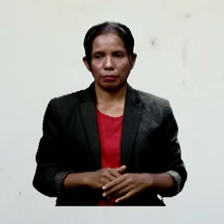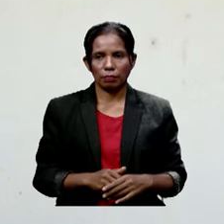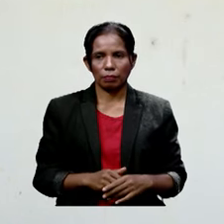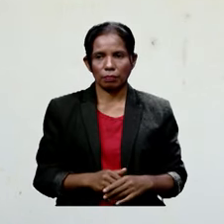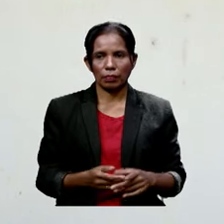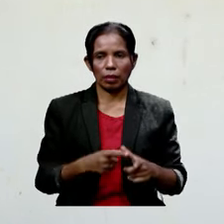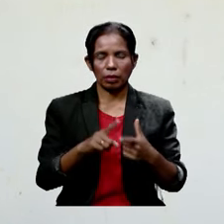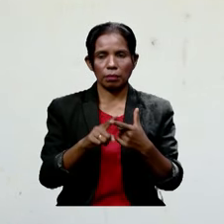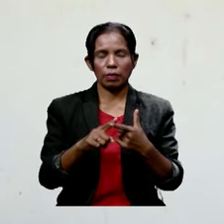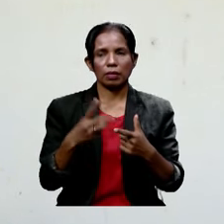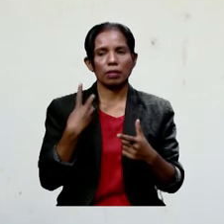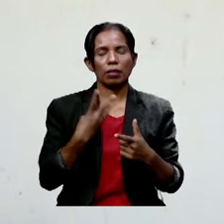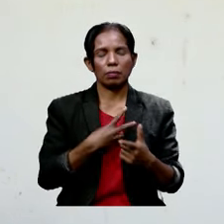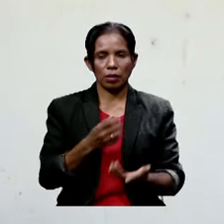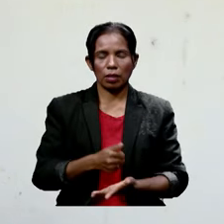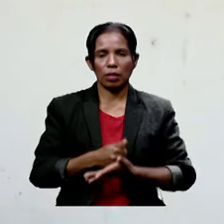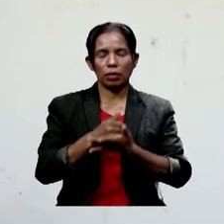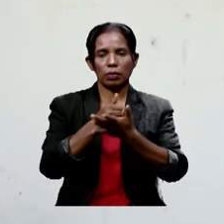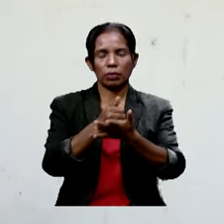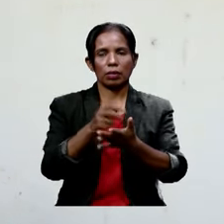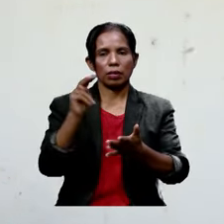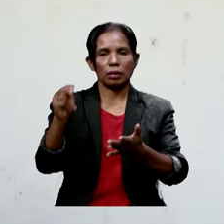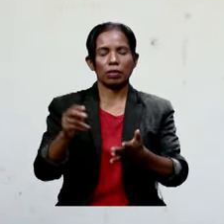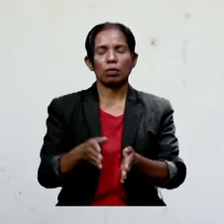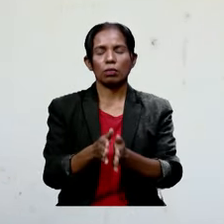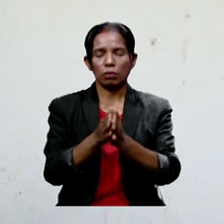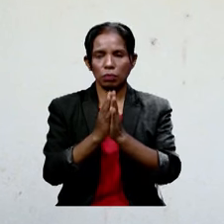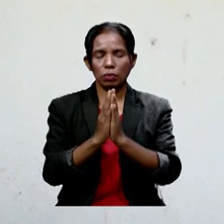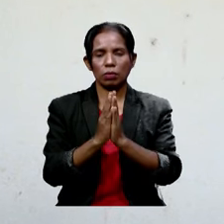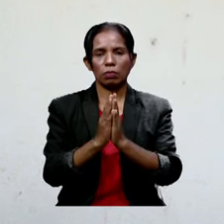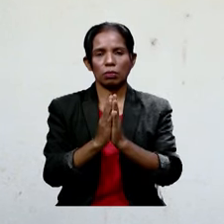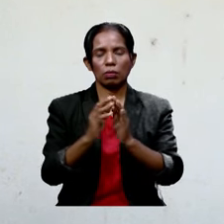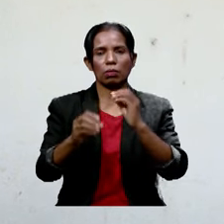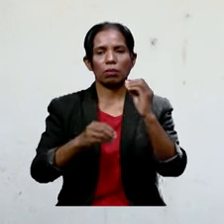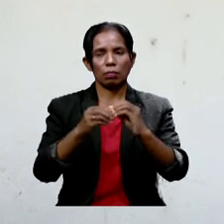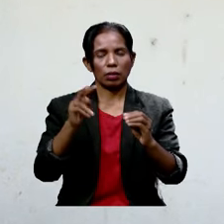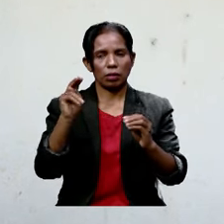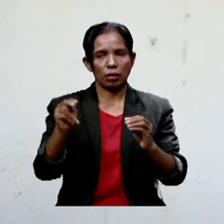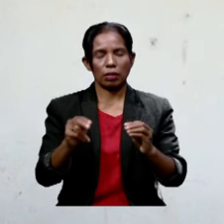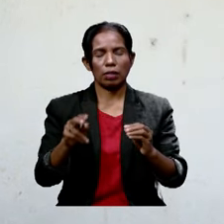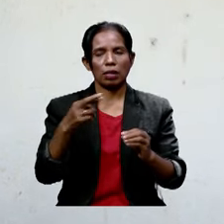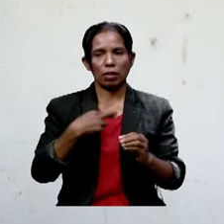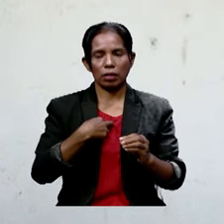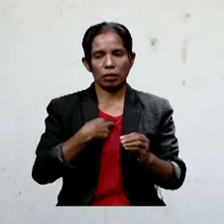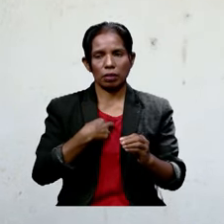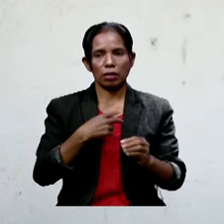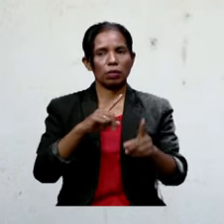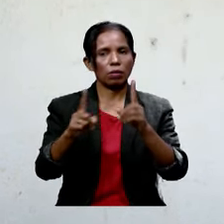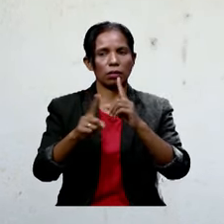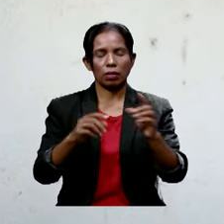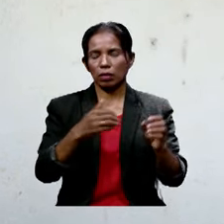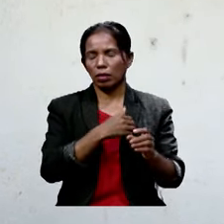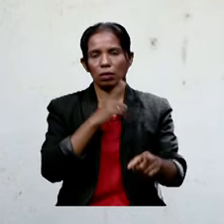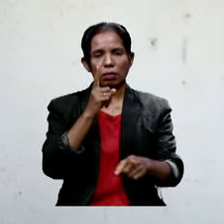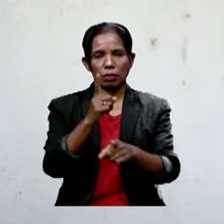nem mais depois a mim ao atendimento o seu cronológico assim minha raça que ela ruma nem colhe ela não sei